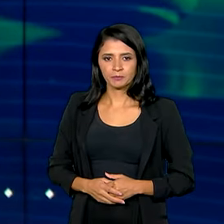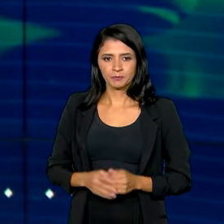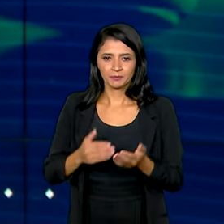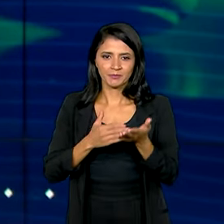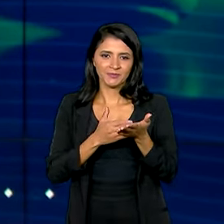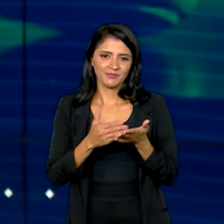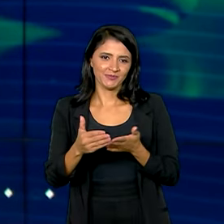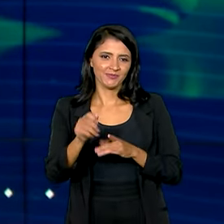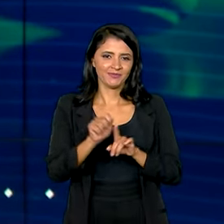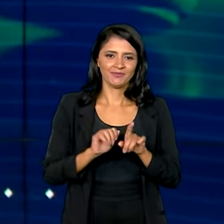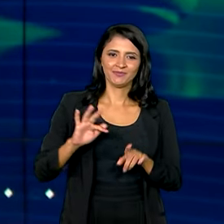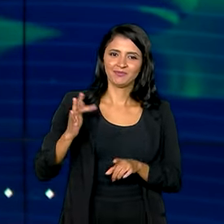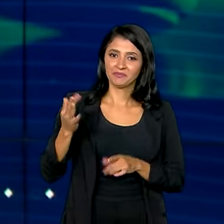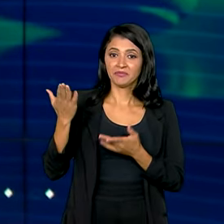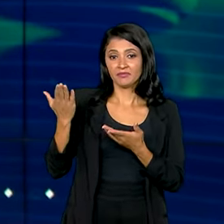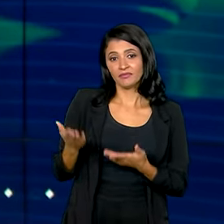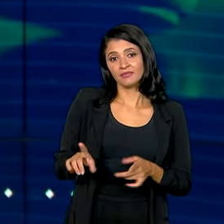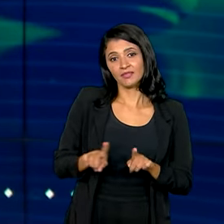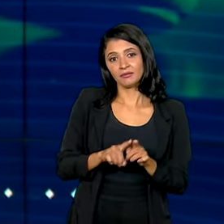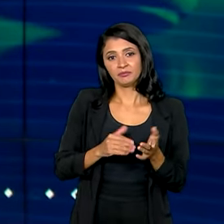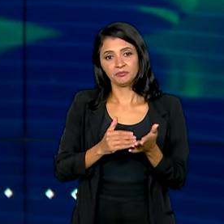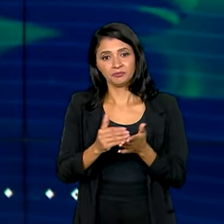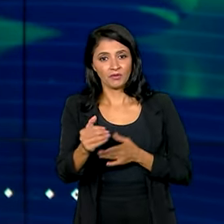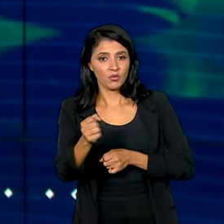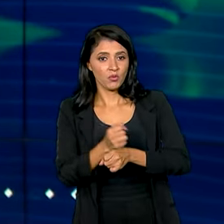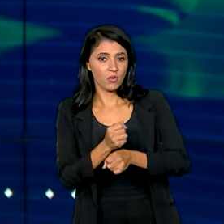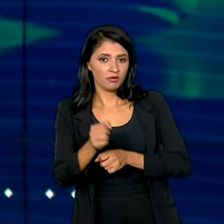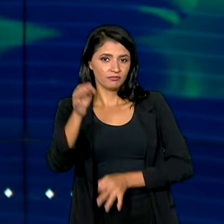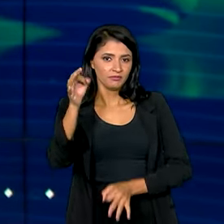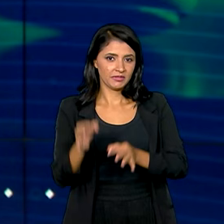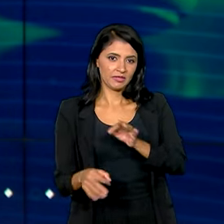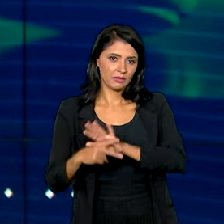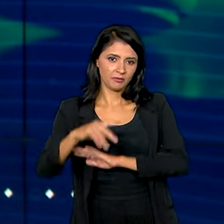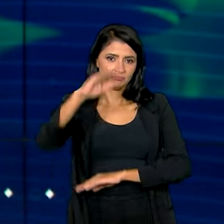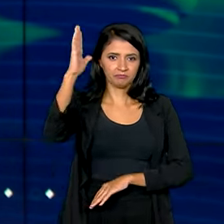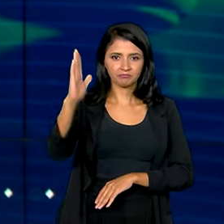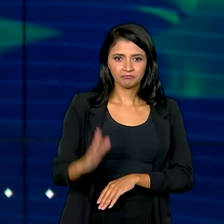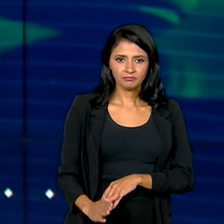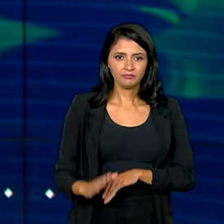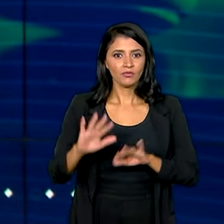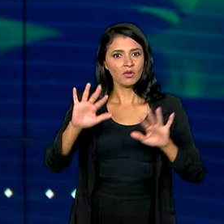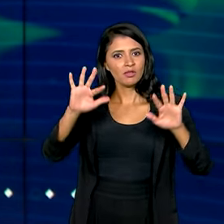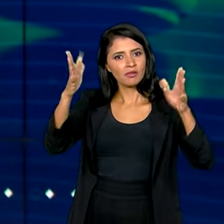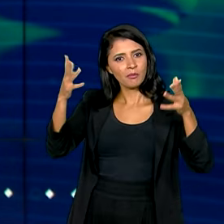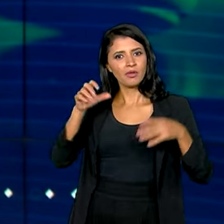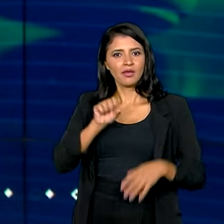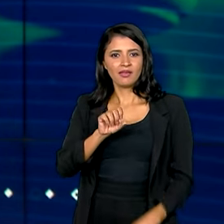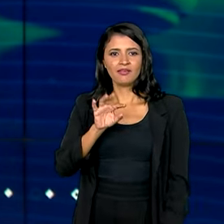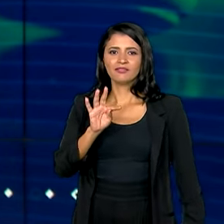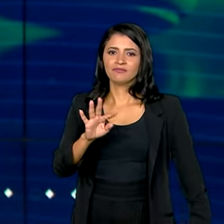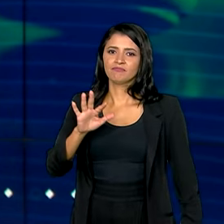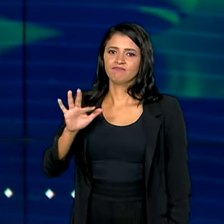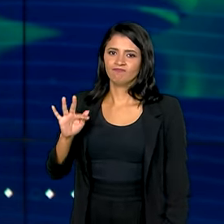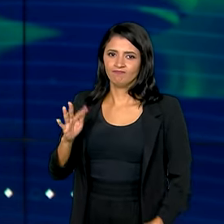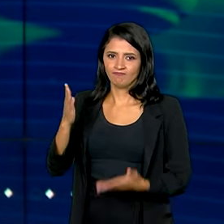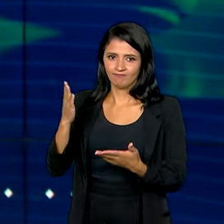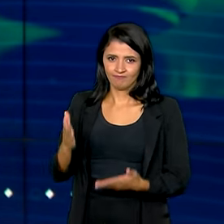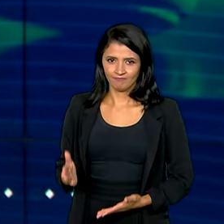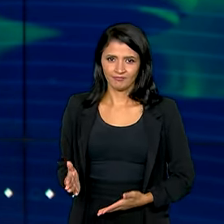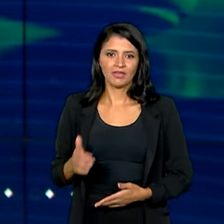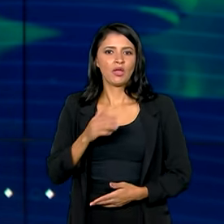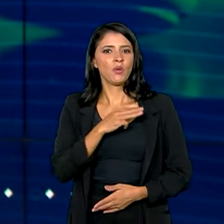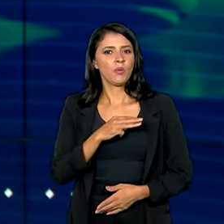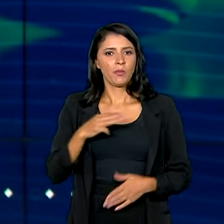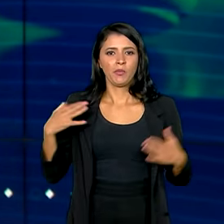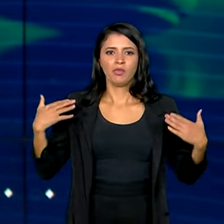Começa o mês de fevereiro e com ele tem início o ano para o Judiciário Brasileiro. Com uma cerimônia no Supremo Tribunal Federal, os